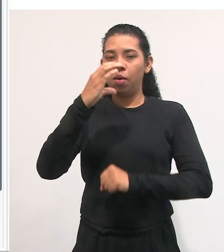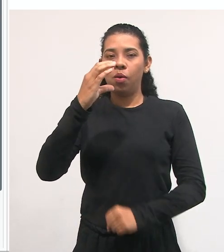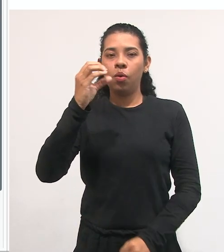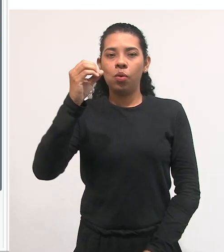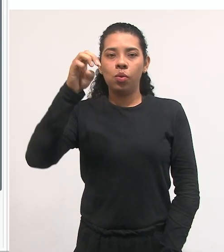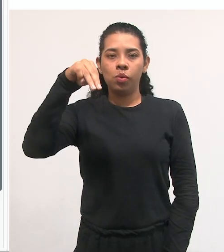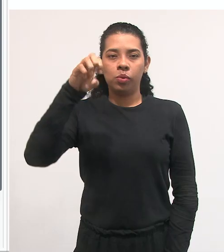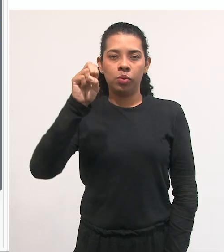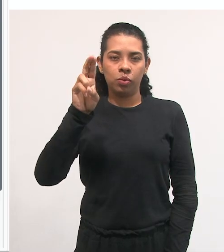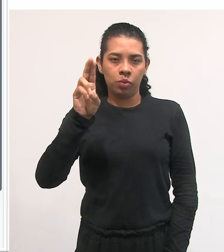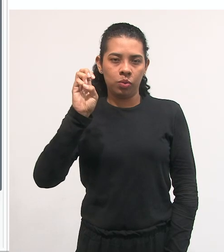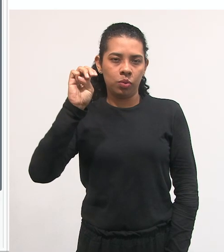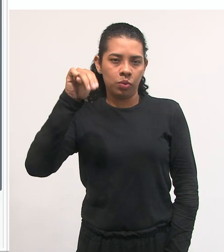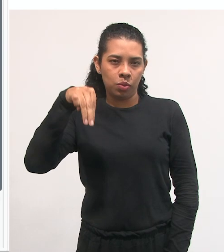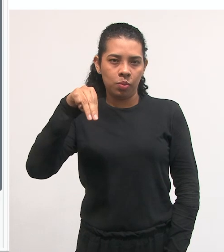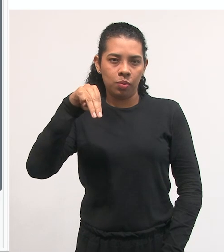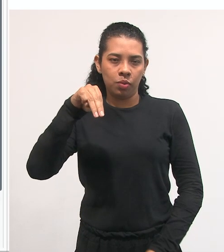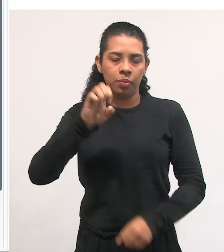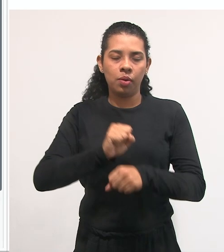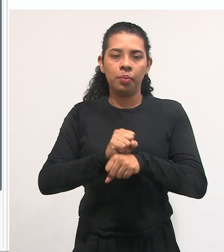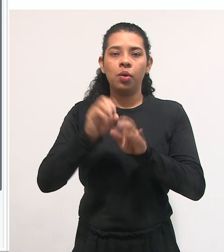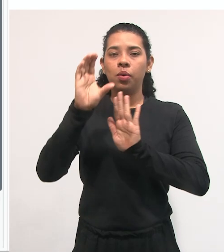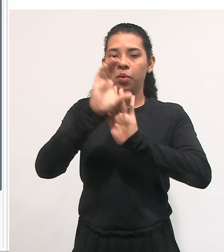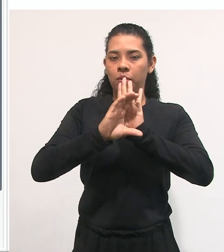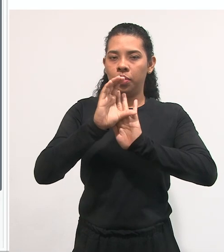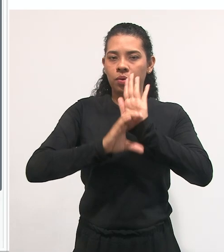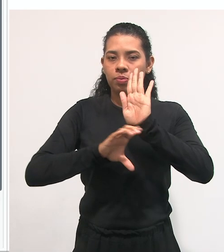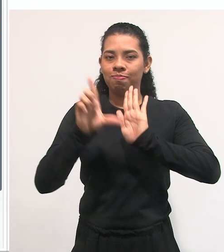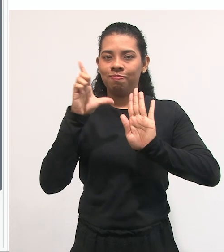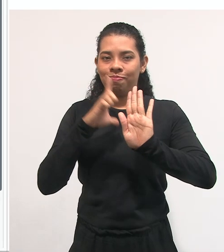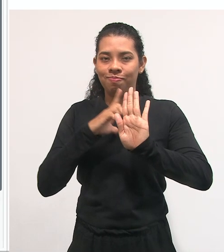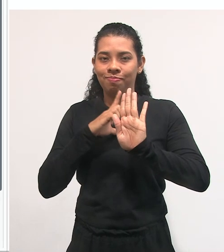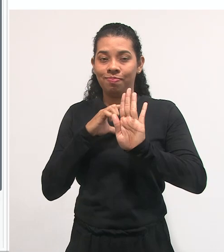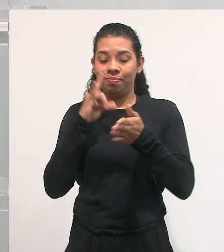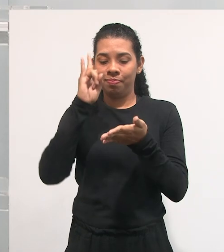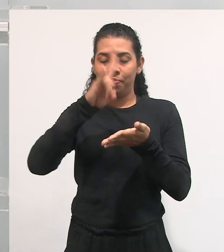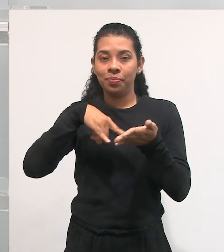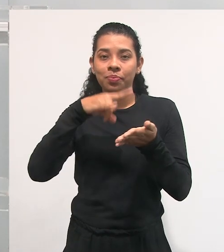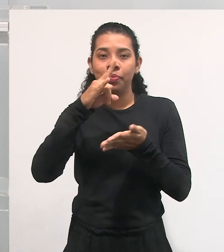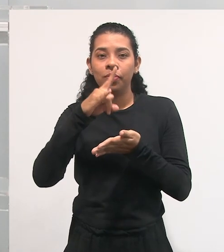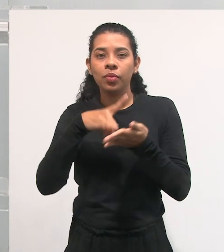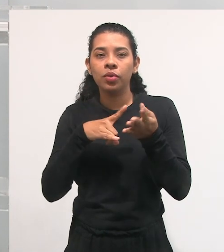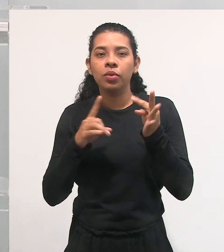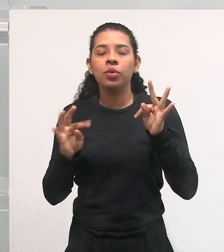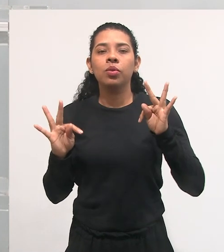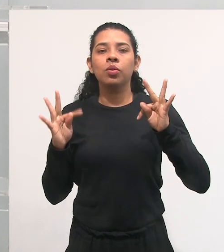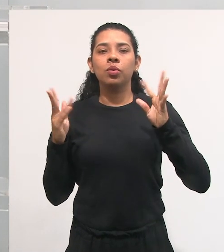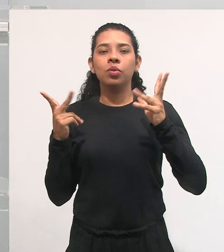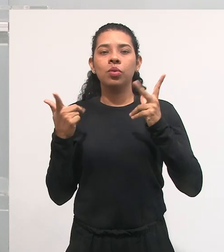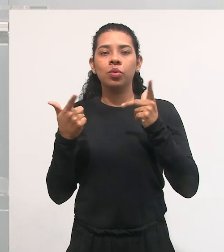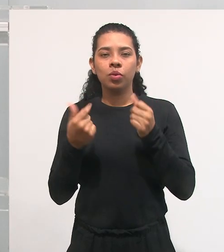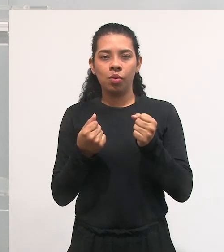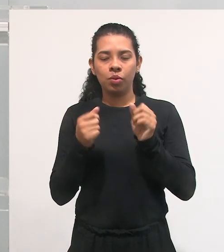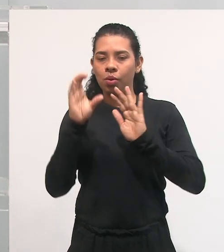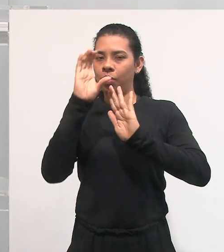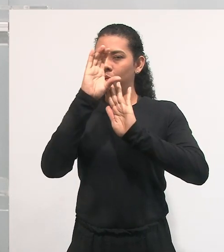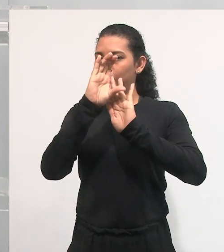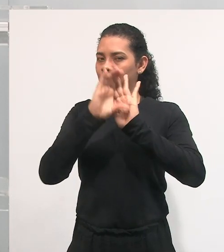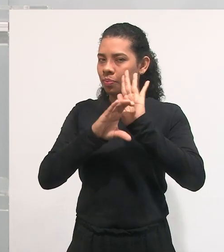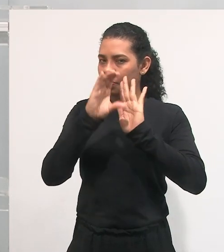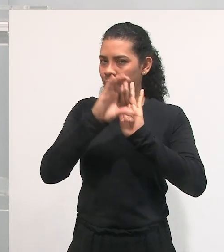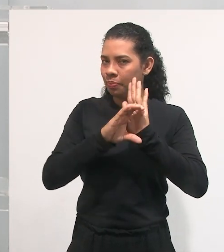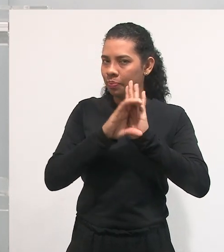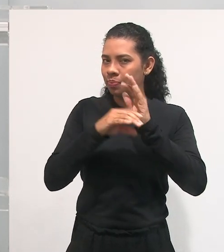Comum Curricular, eu tenho os elementos construídos que são considerados o currículo